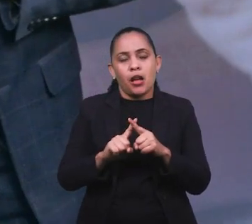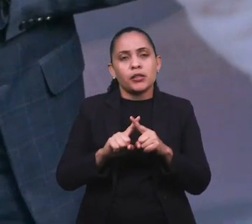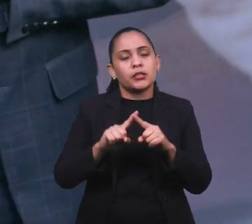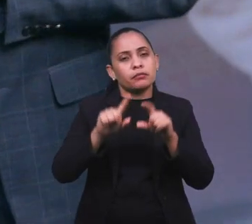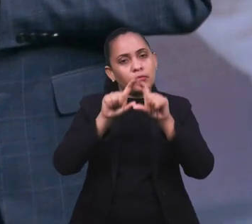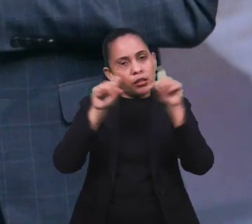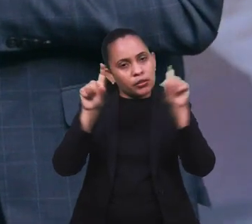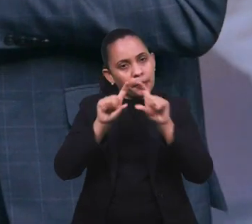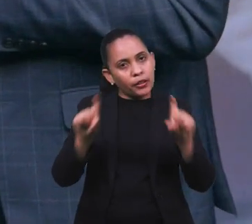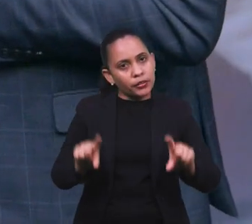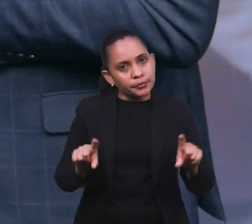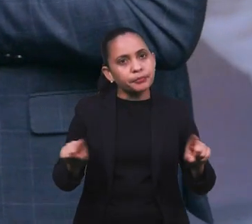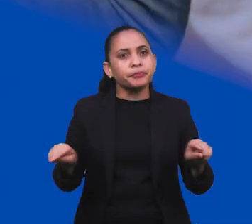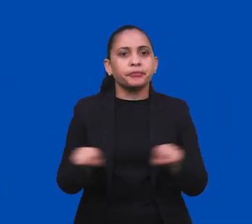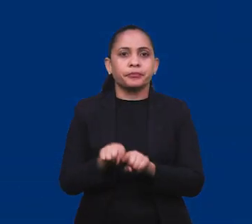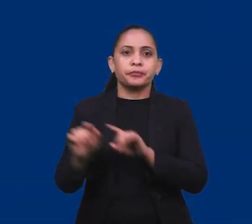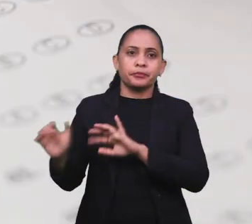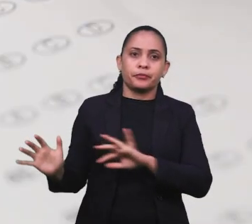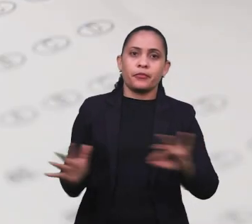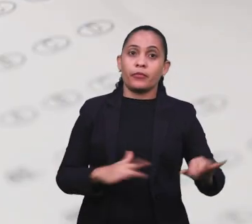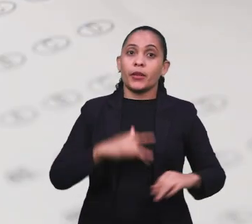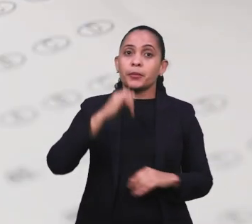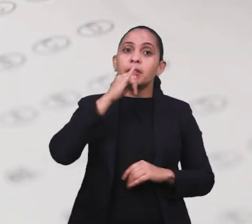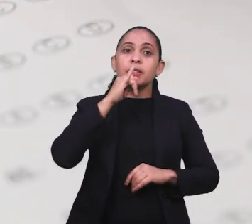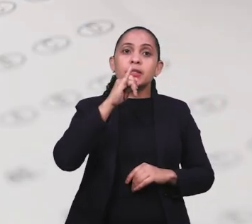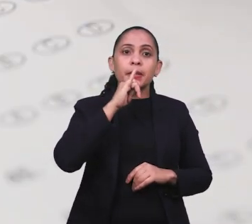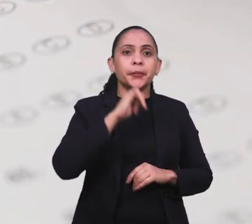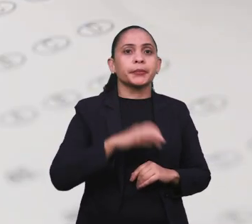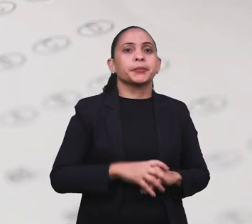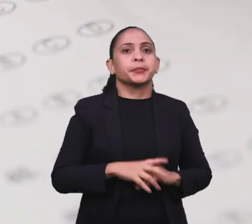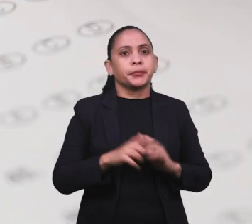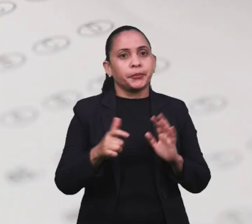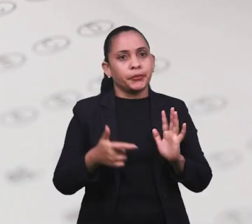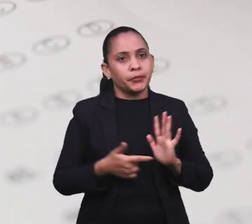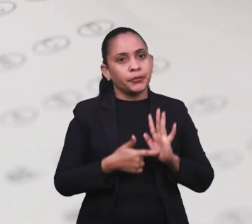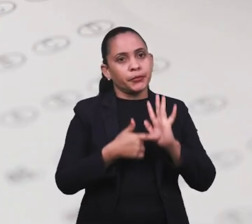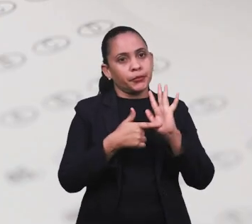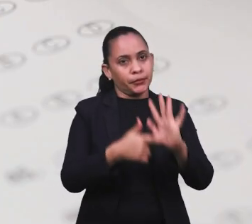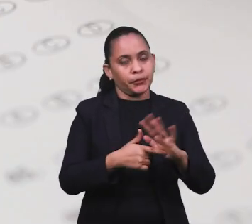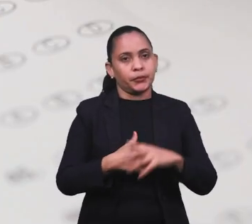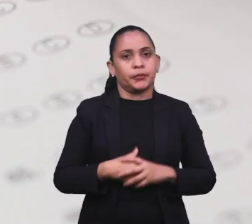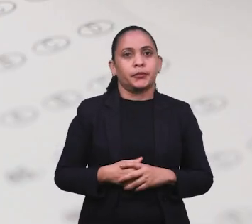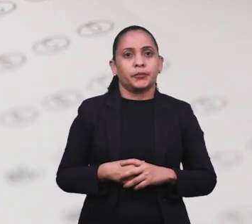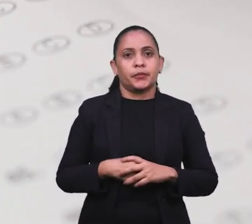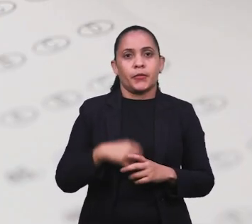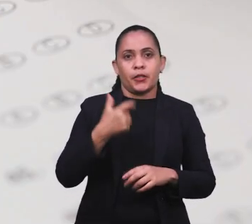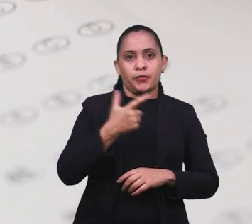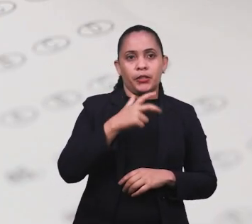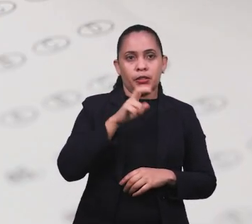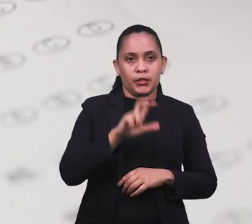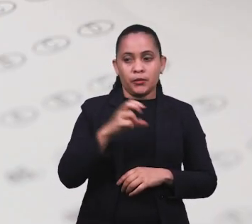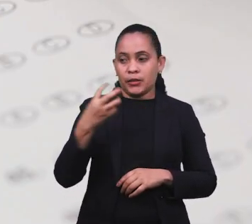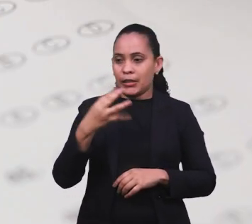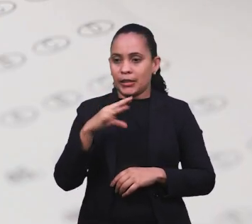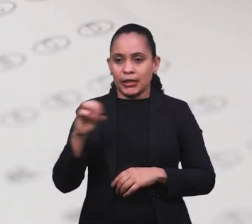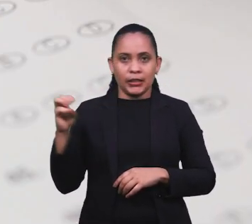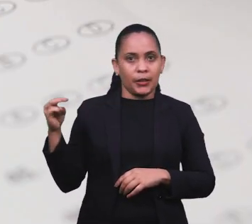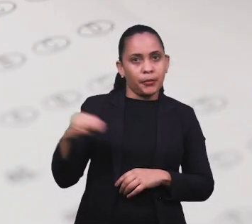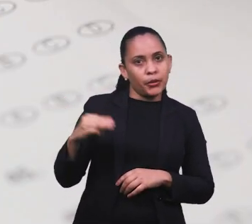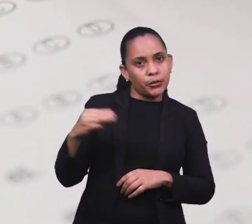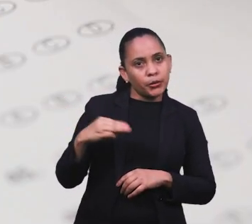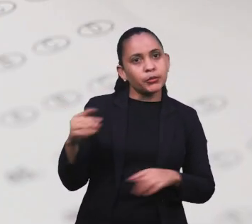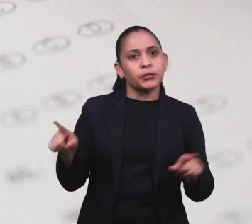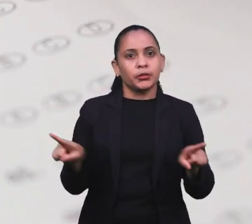a gente vai dividindo em pequenas partes. Então, por exemplo, ó, estabelecer blocos de 25 a 30 minutos.